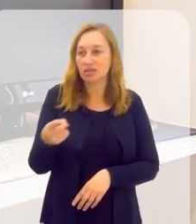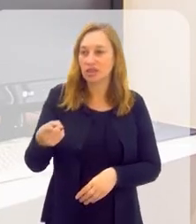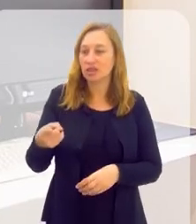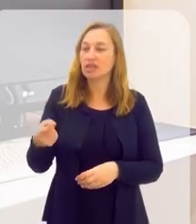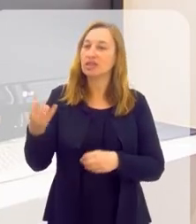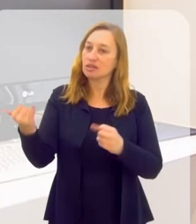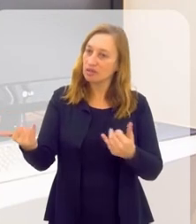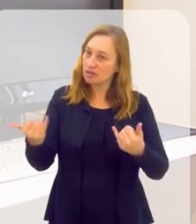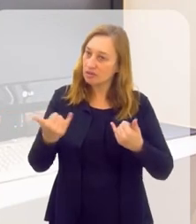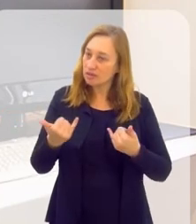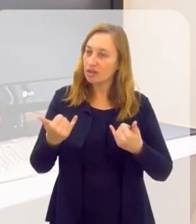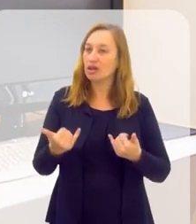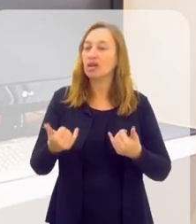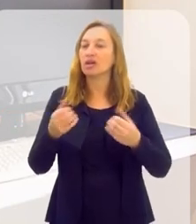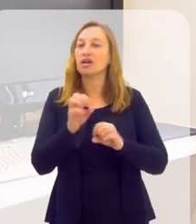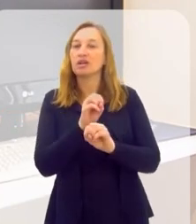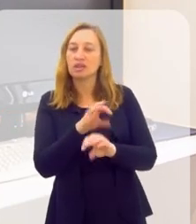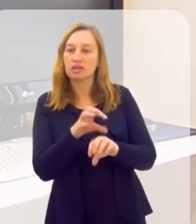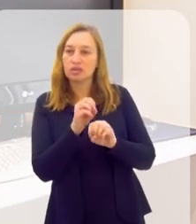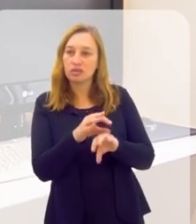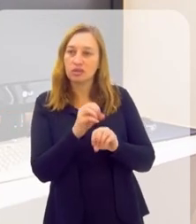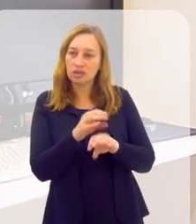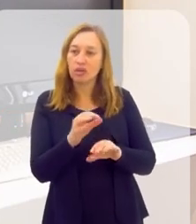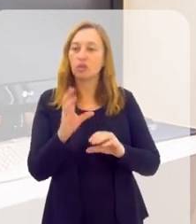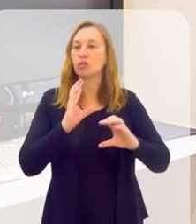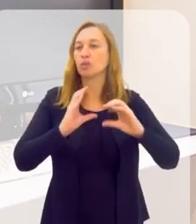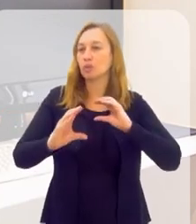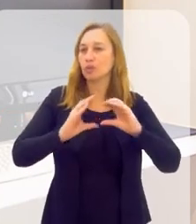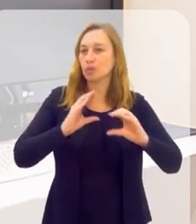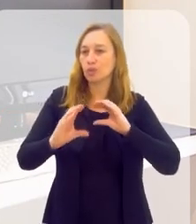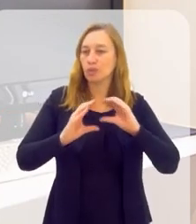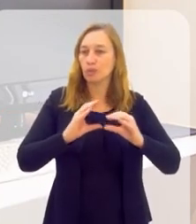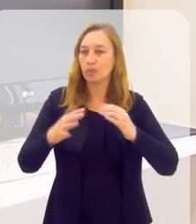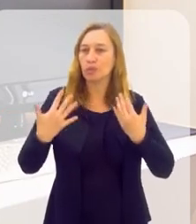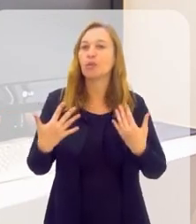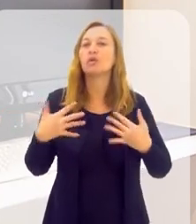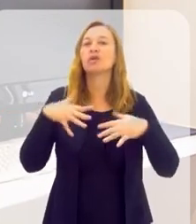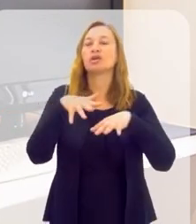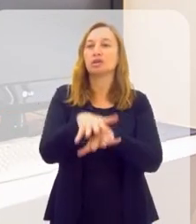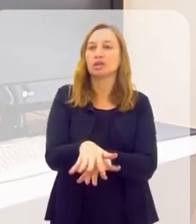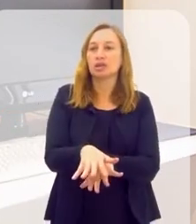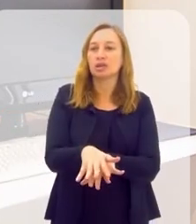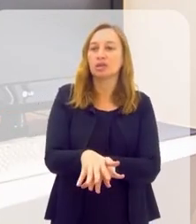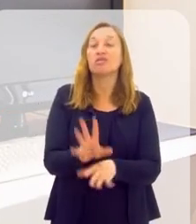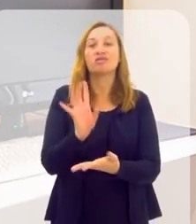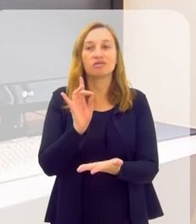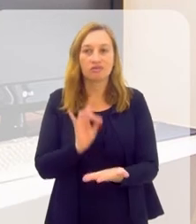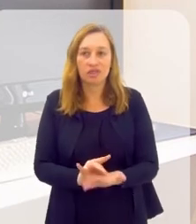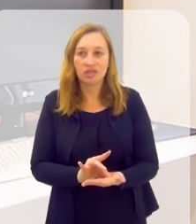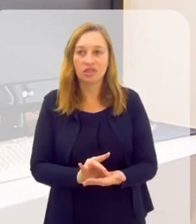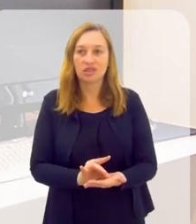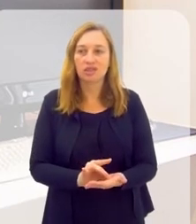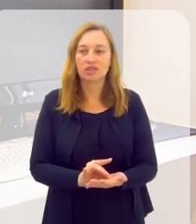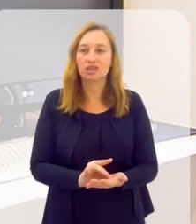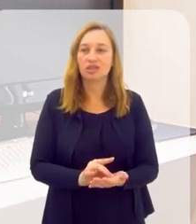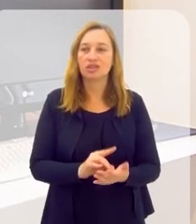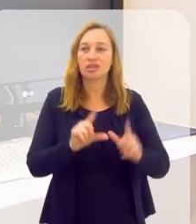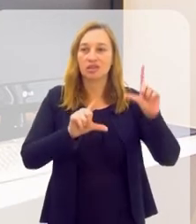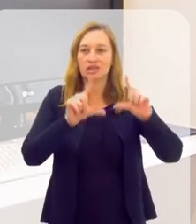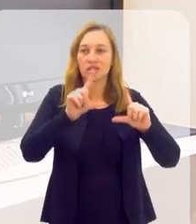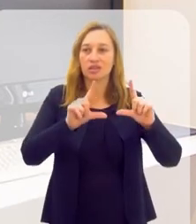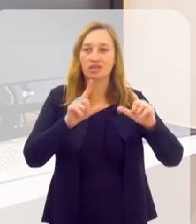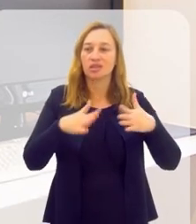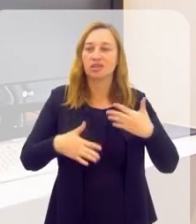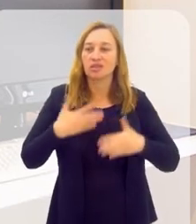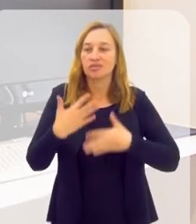vocês trazem para cá, falando de educação e comunicação, de inclusão, é realmente um programa que me dá